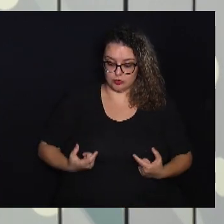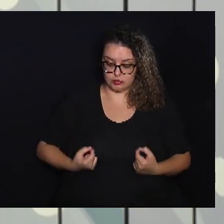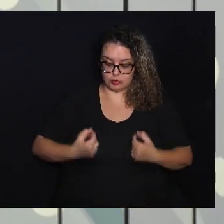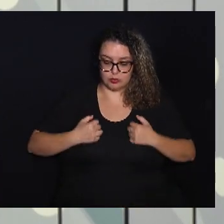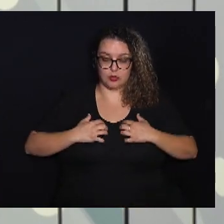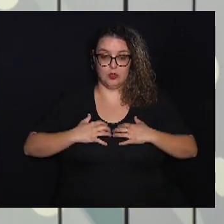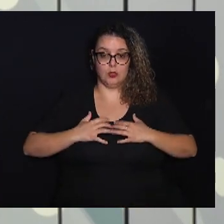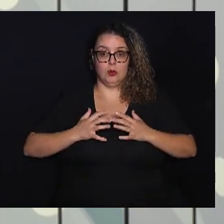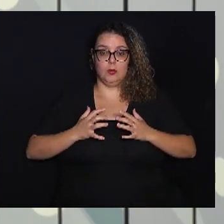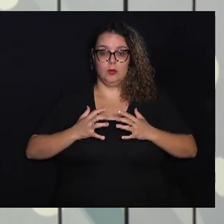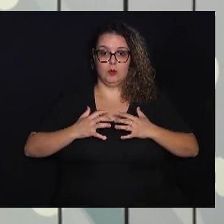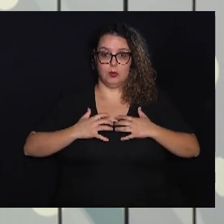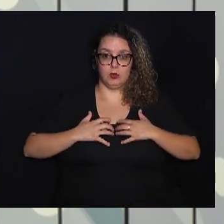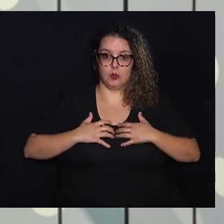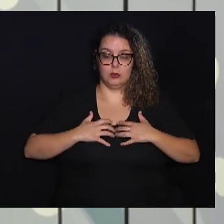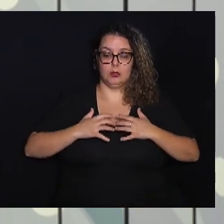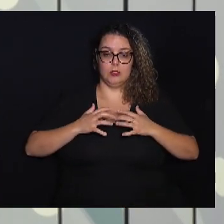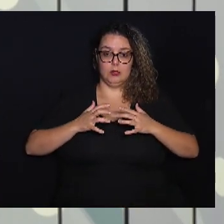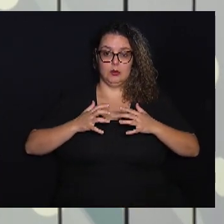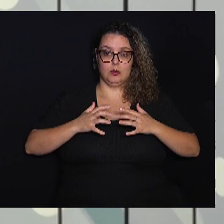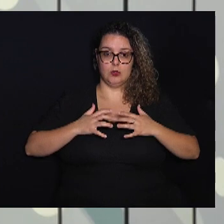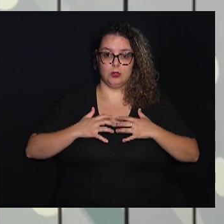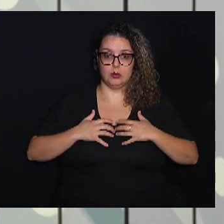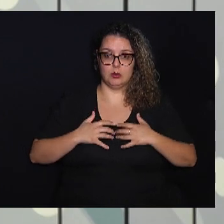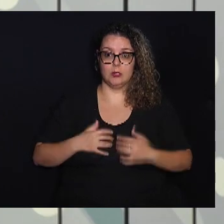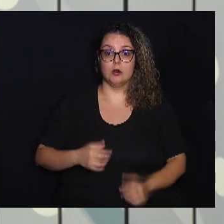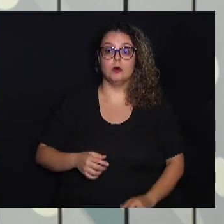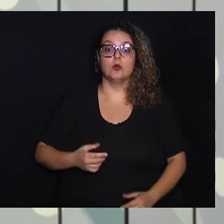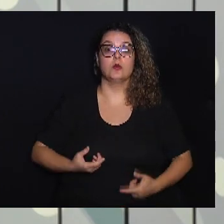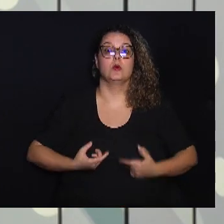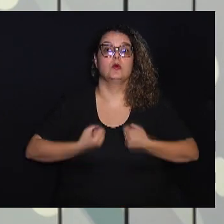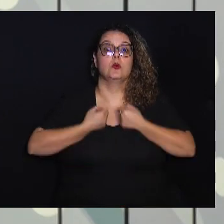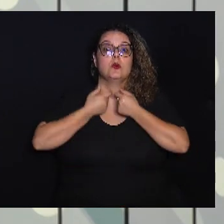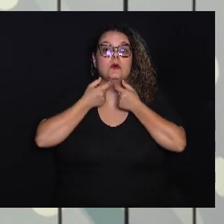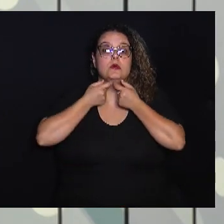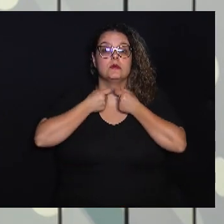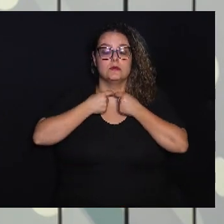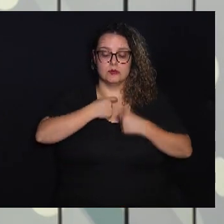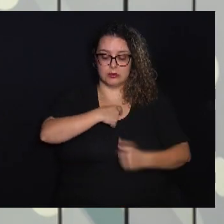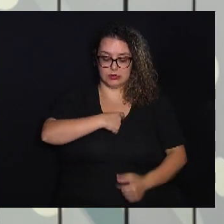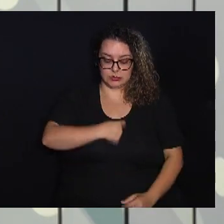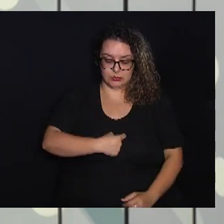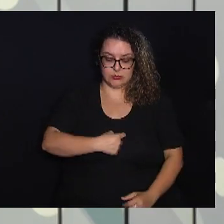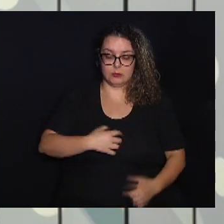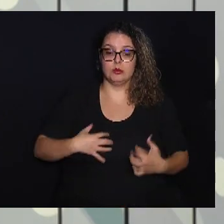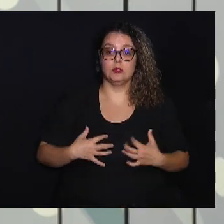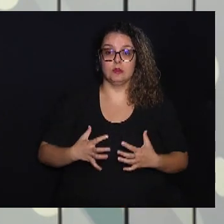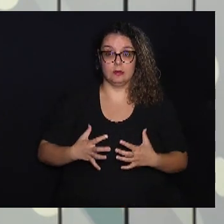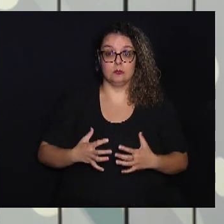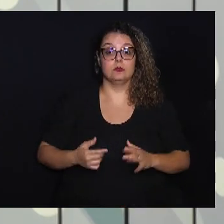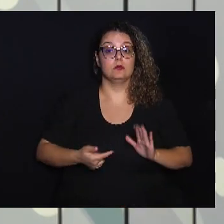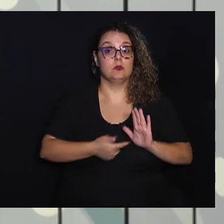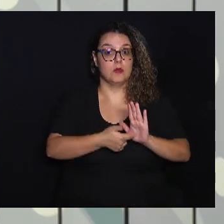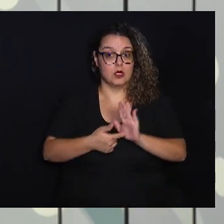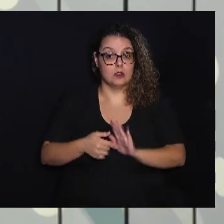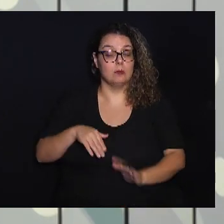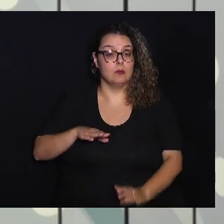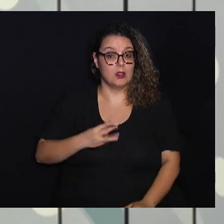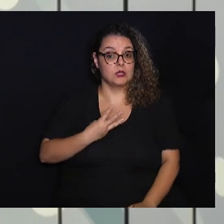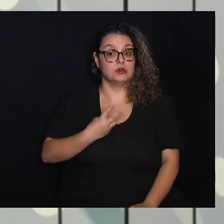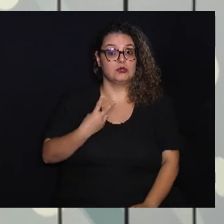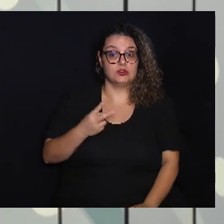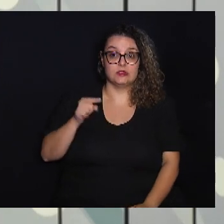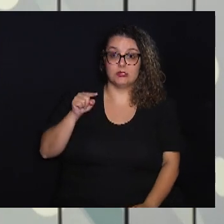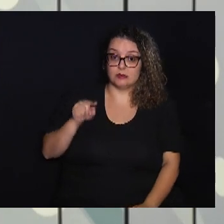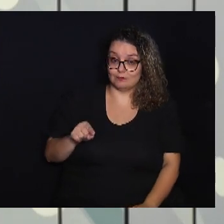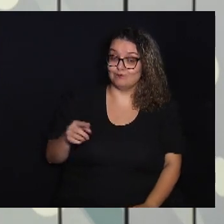a prevenção do câncer de pulmão. Estimativas de câncer de traqueia, brônquio e pulmão